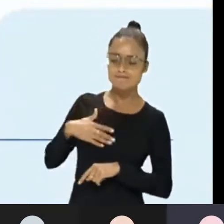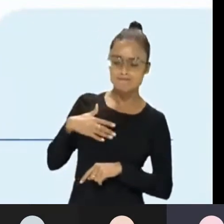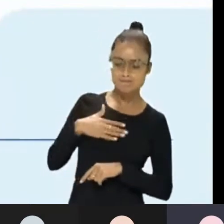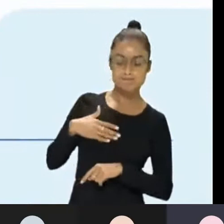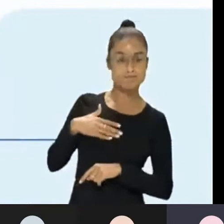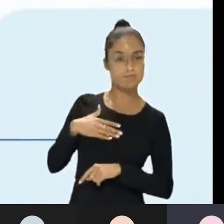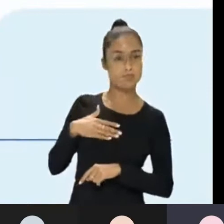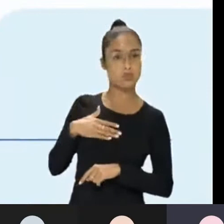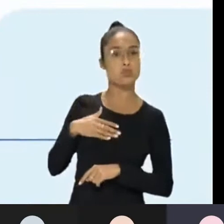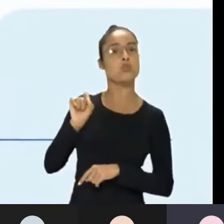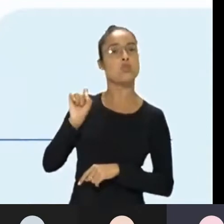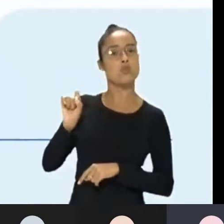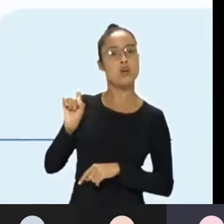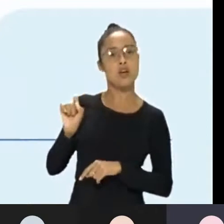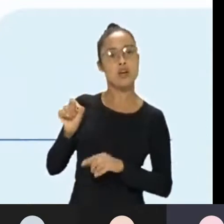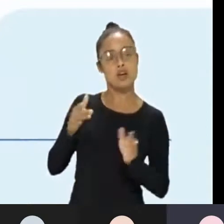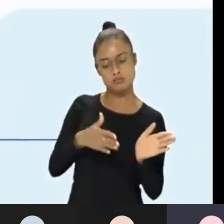dos procedimentos. Primeiro,